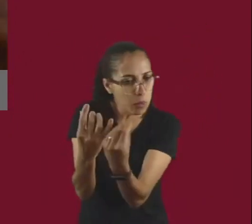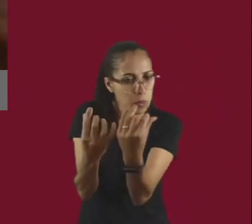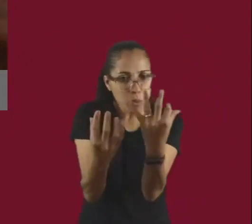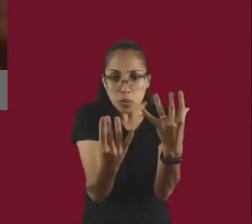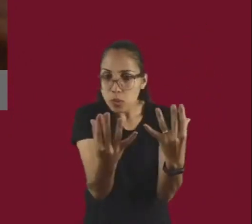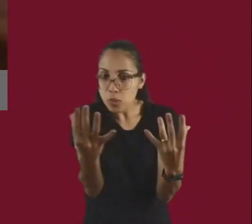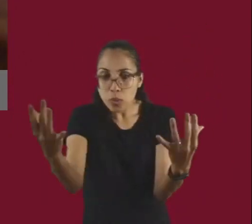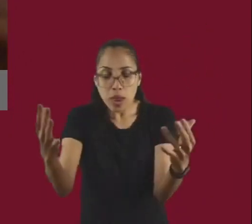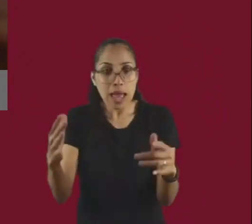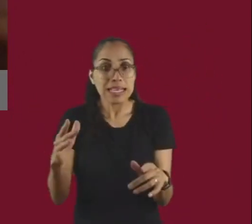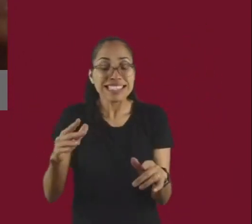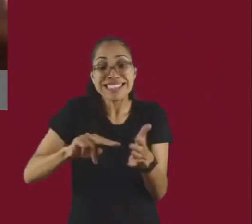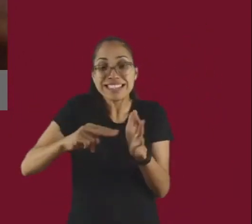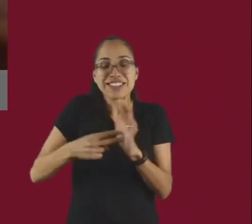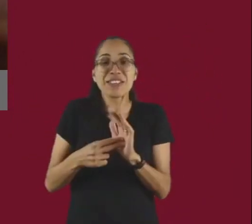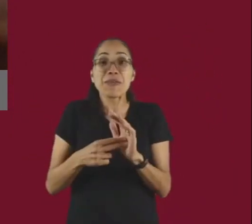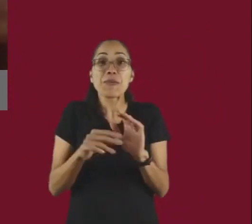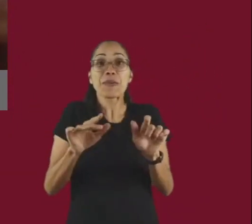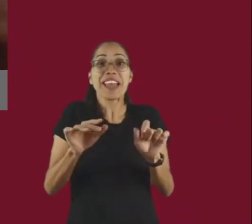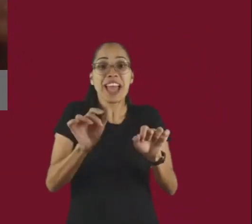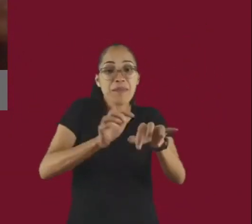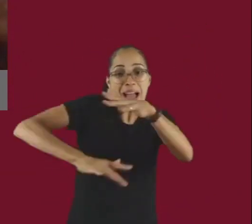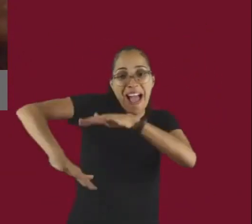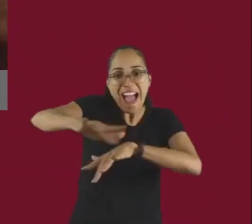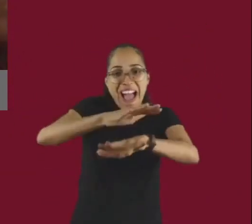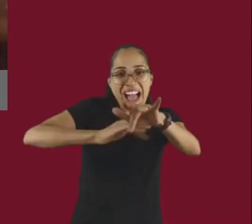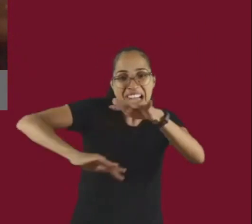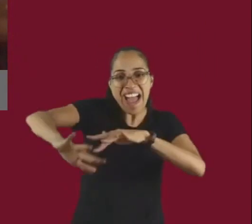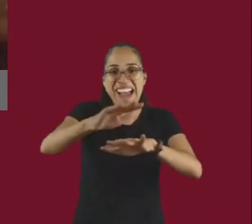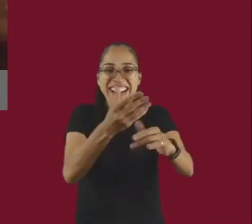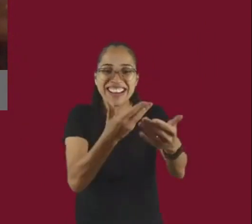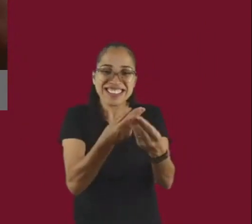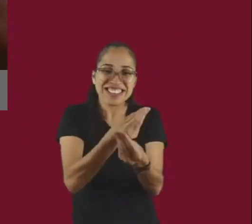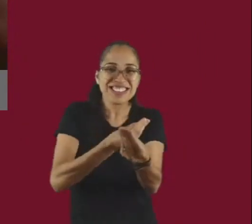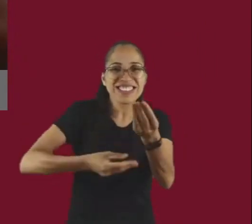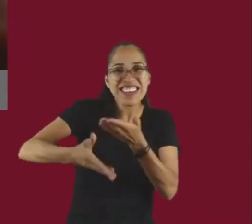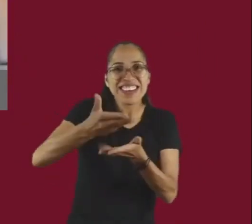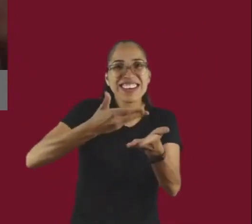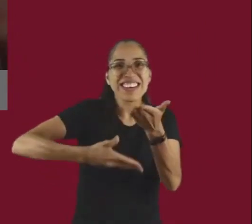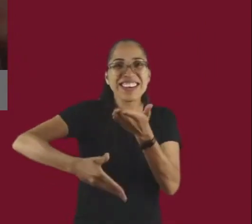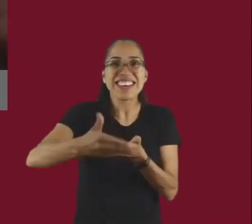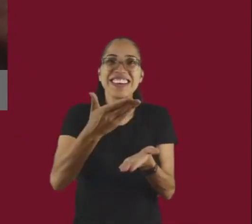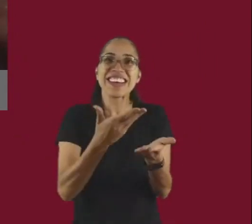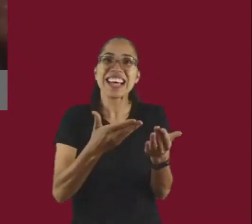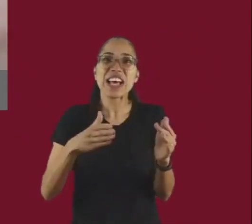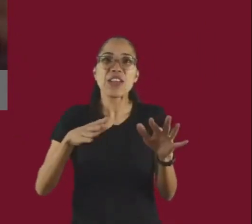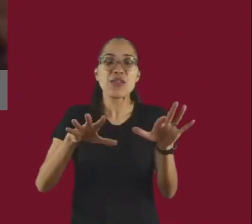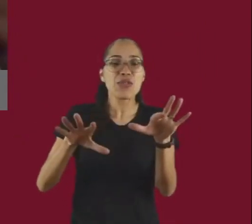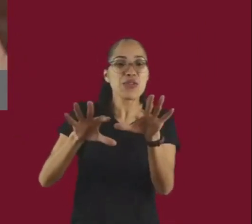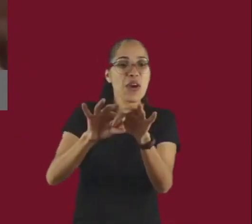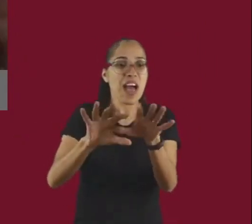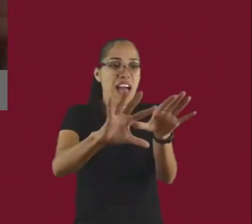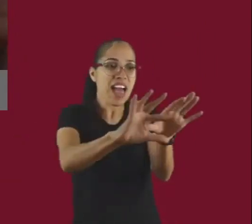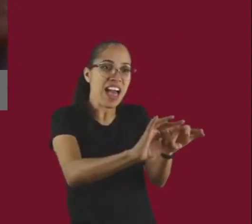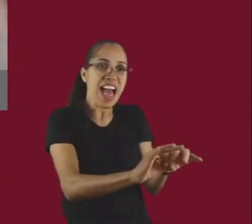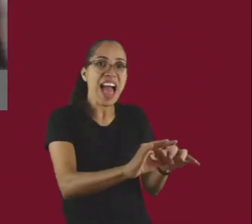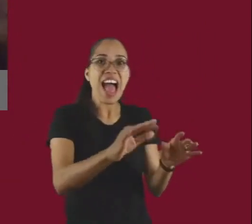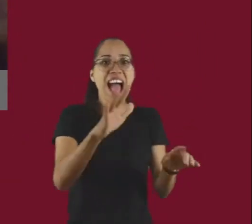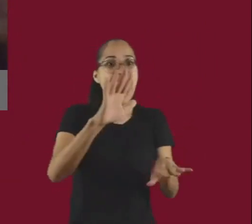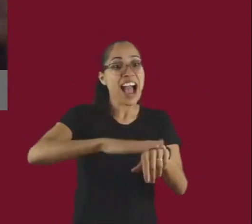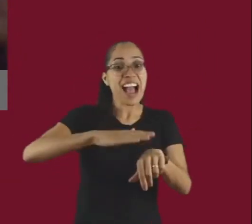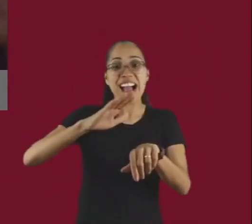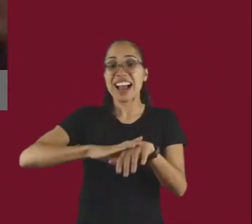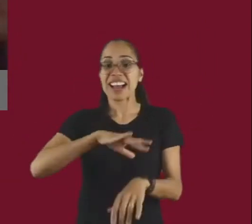conversa constante que está sendo destruída. É uma conversa, tudo interdependente, né? Não faz nem é